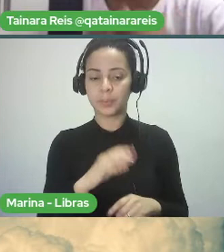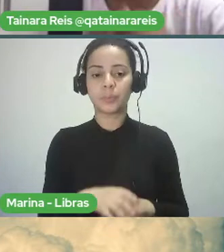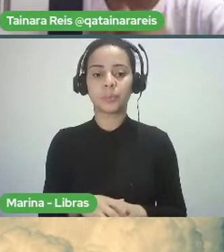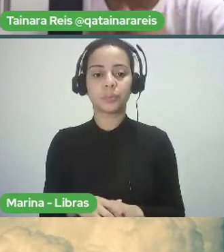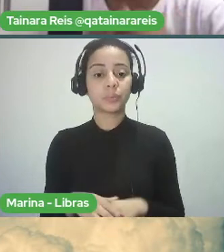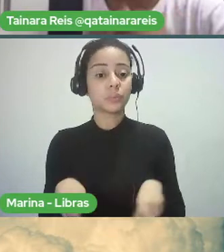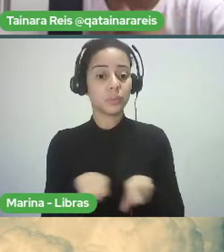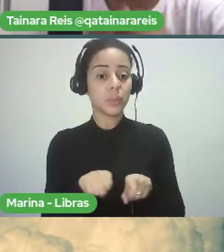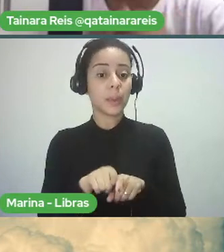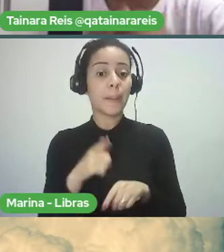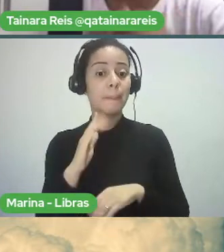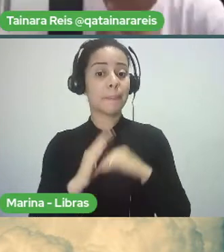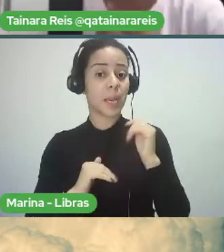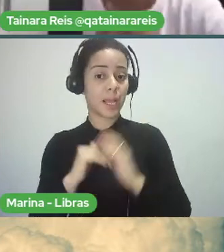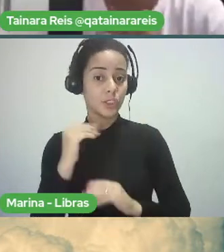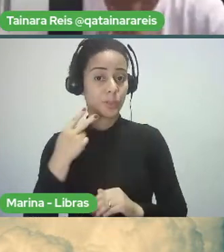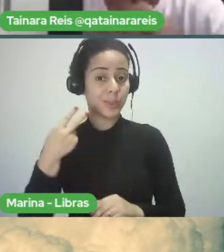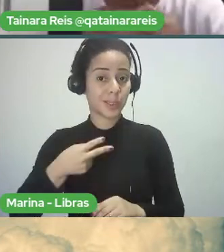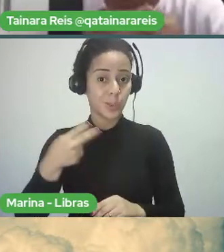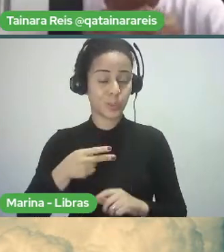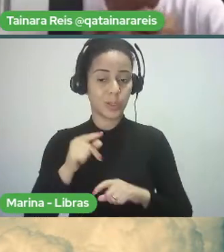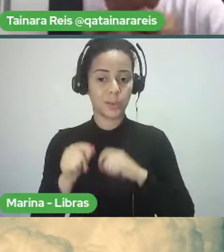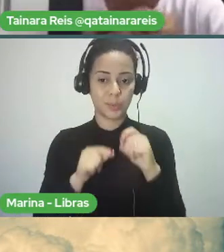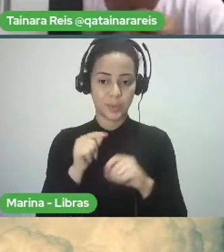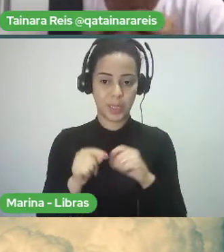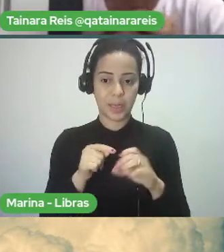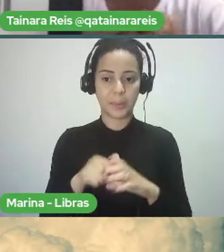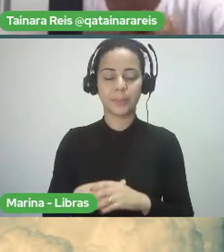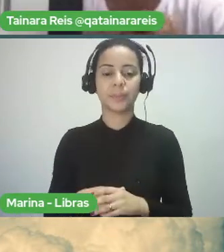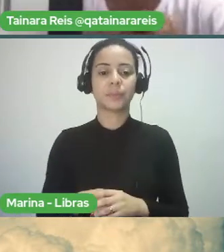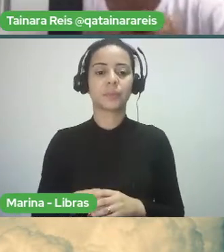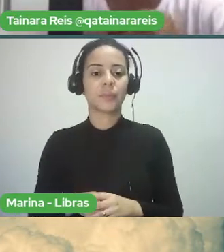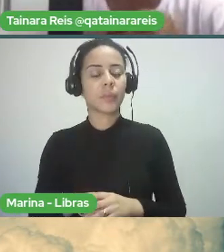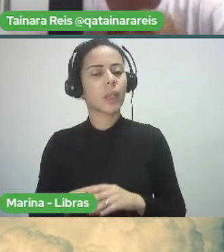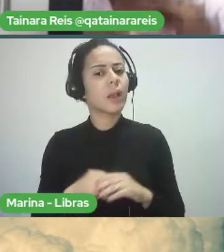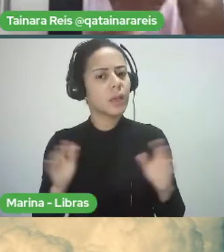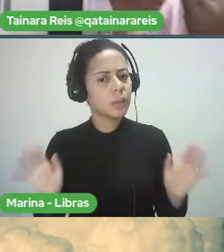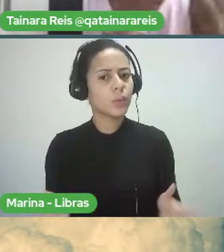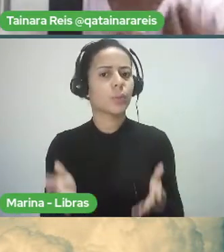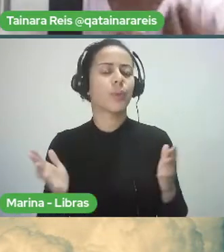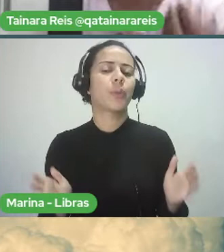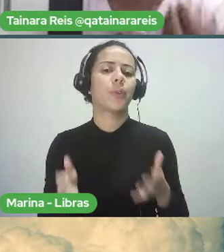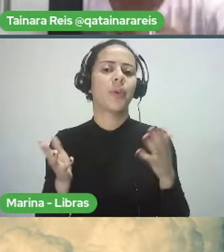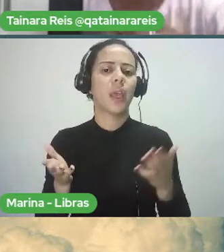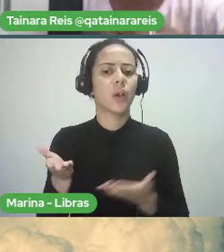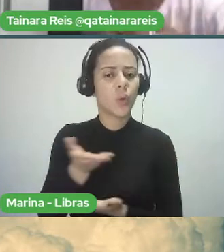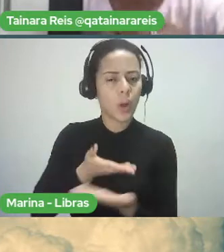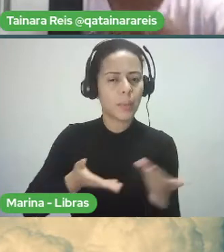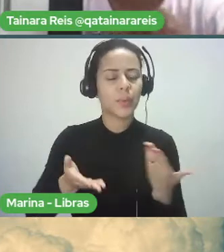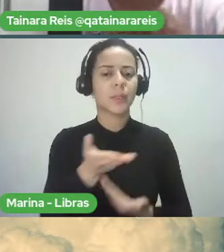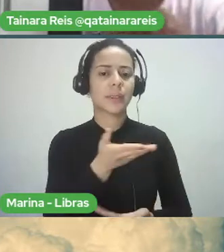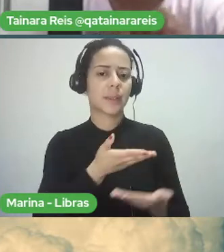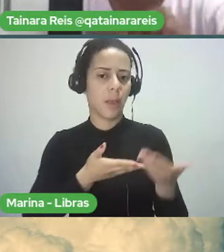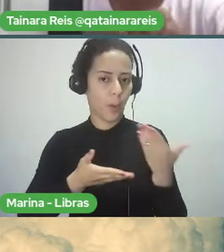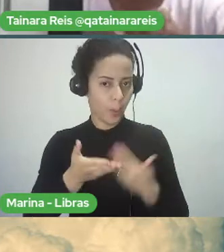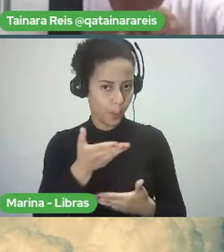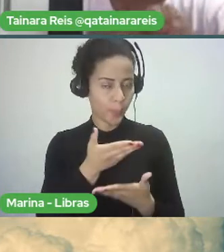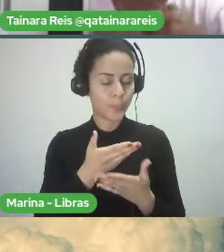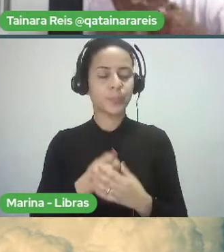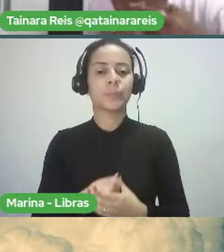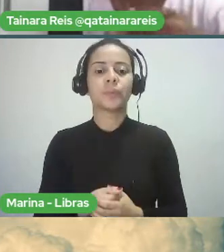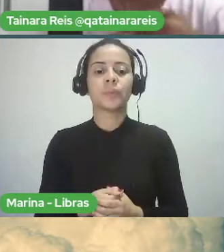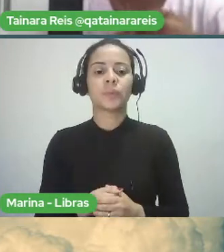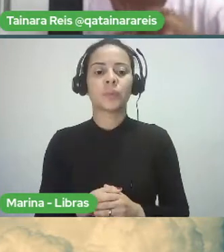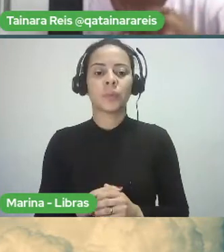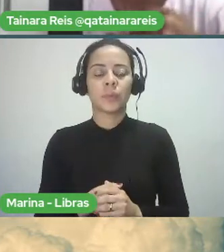da colaboração e menos isolamento. Então, tente promover uma maior colaboração entre os papéis, né? Se